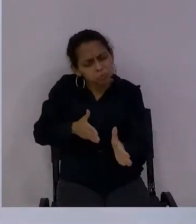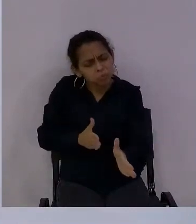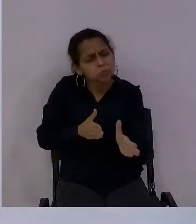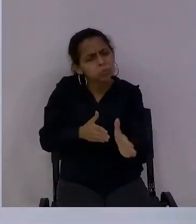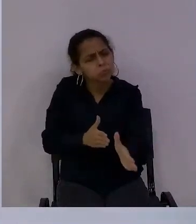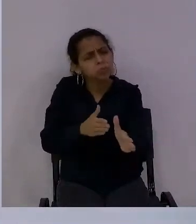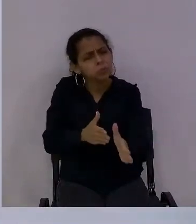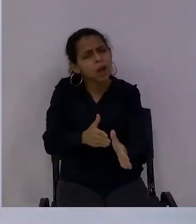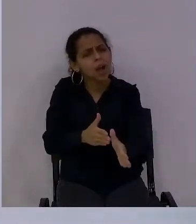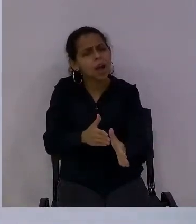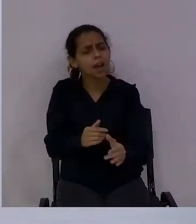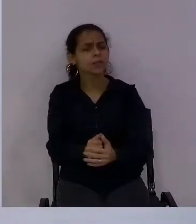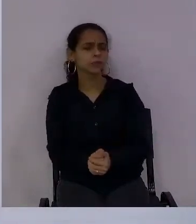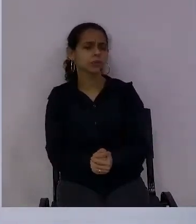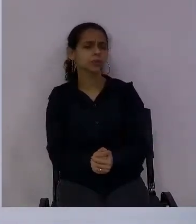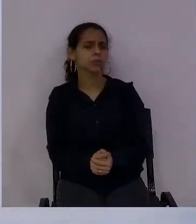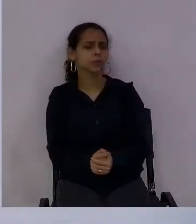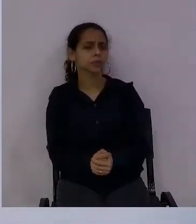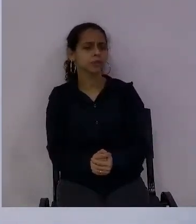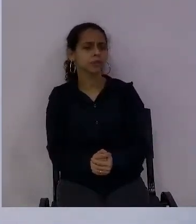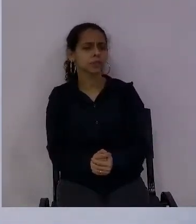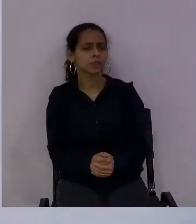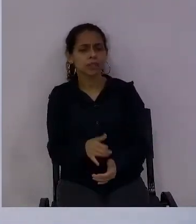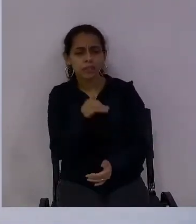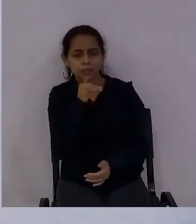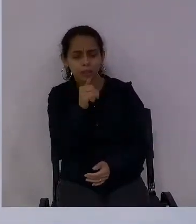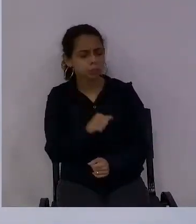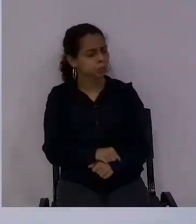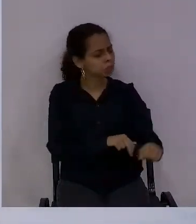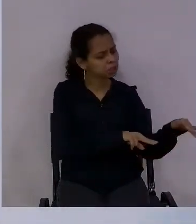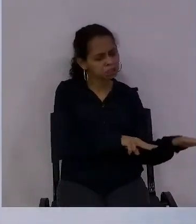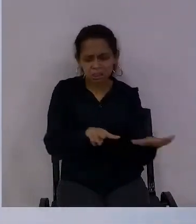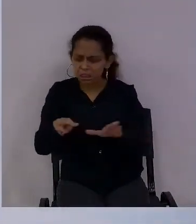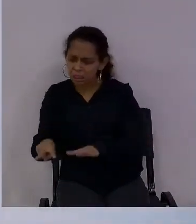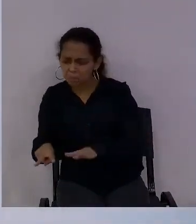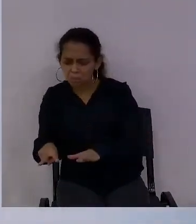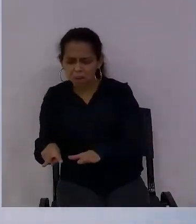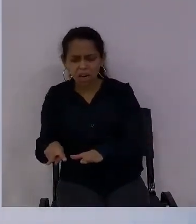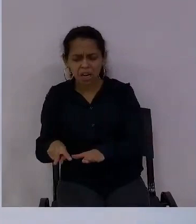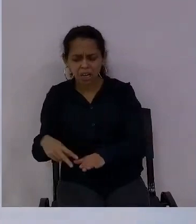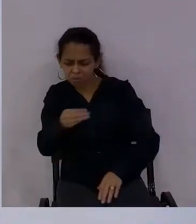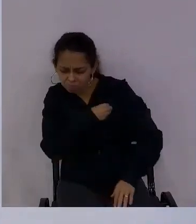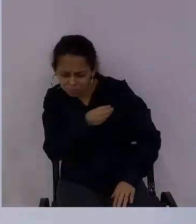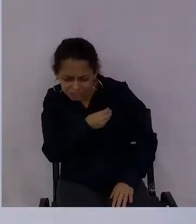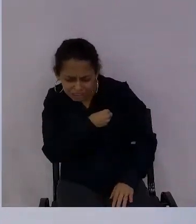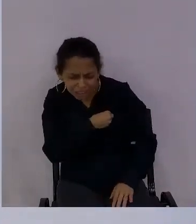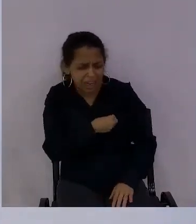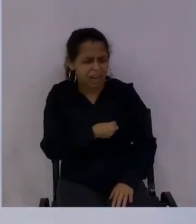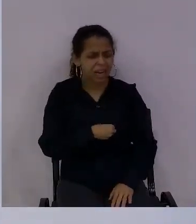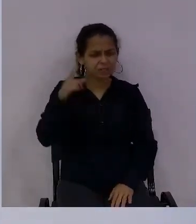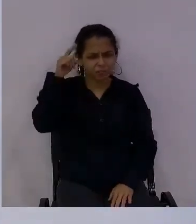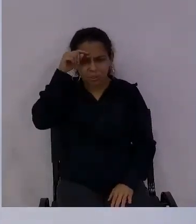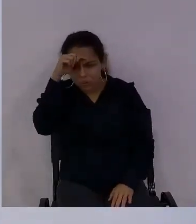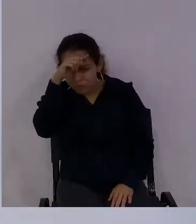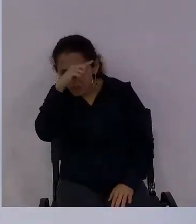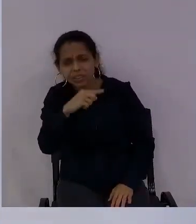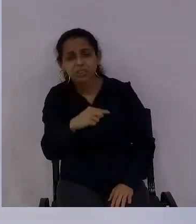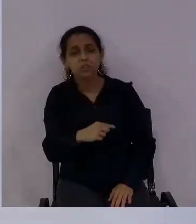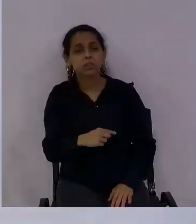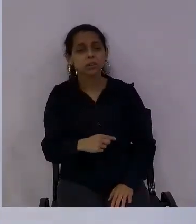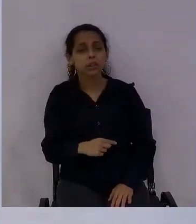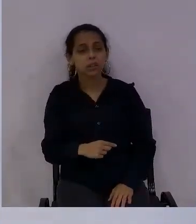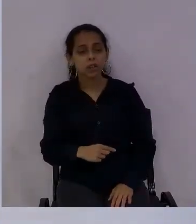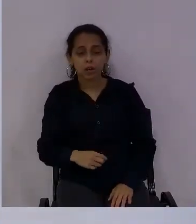semana tão boa? Chega aqui no domingo, fecha os seus olhos e fala: Senhor, eu pequei, eu errei, eu falhei, mas eu agradeço a Ti porque o Senhor